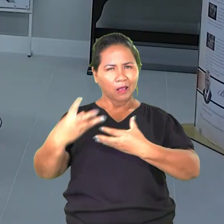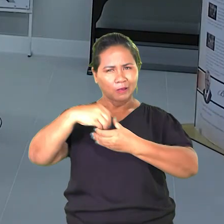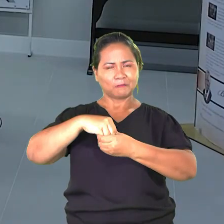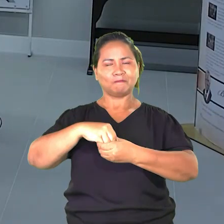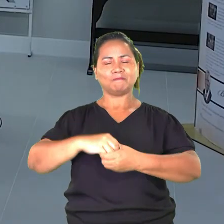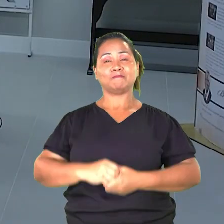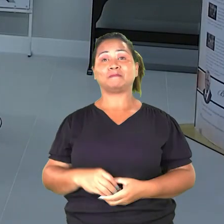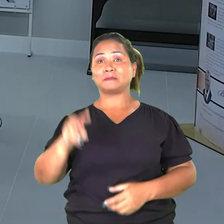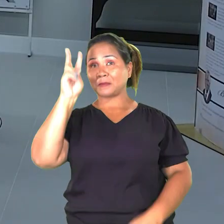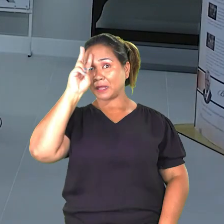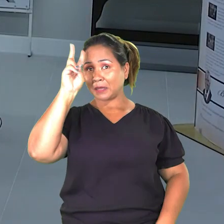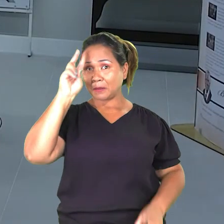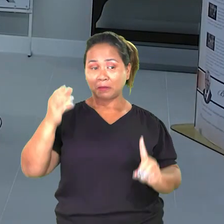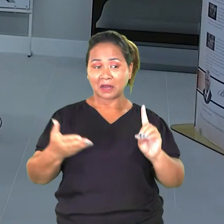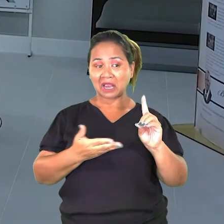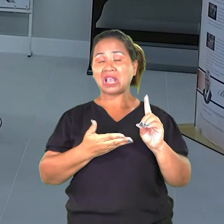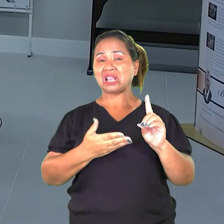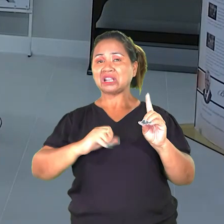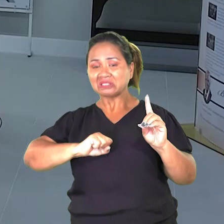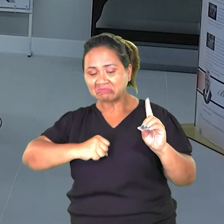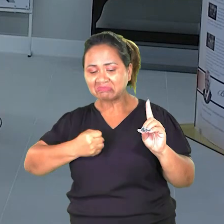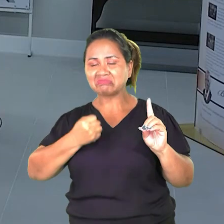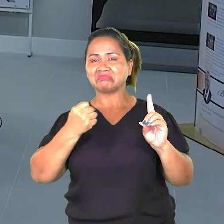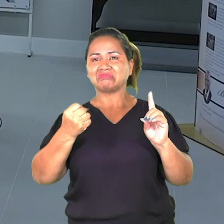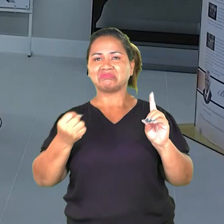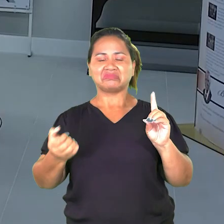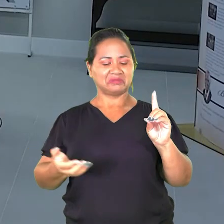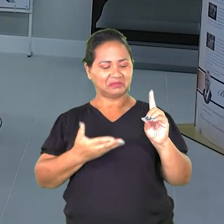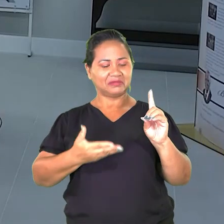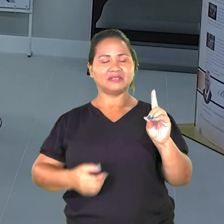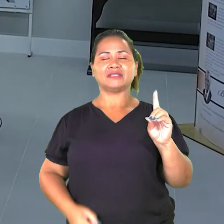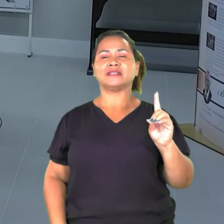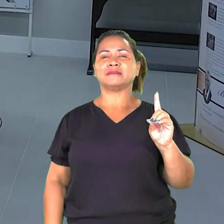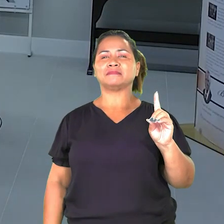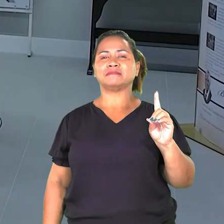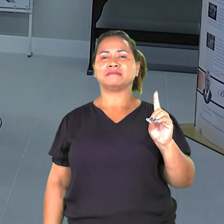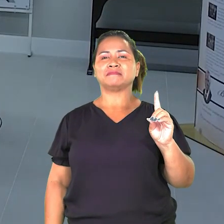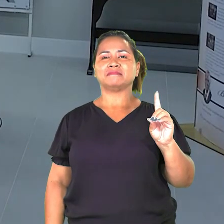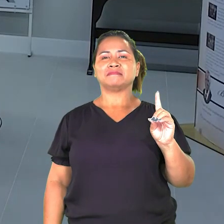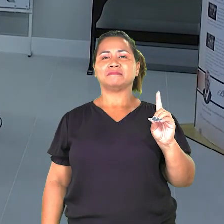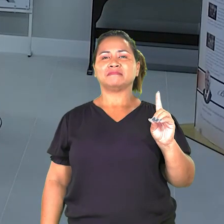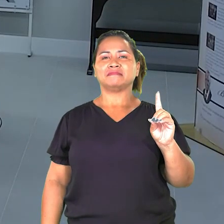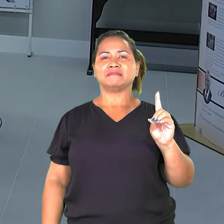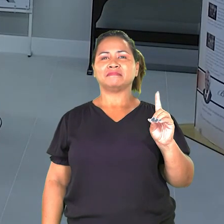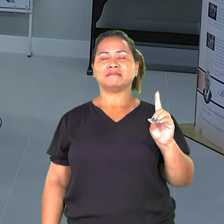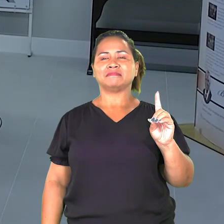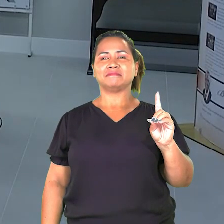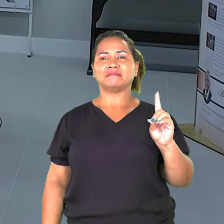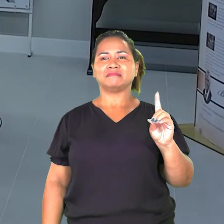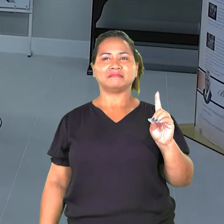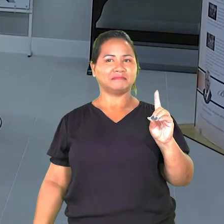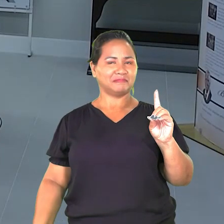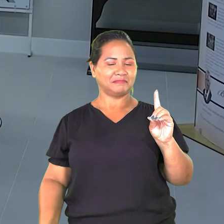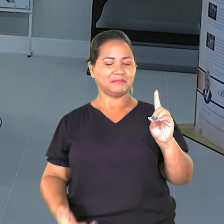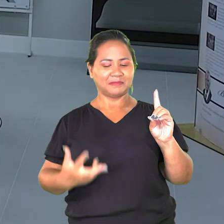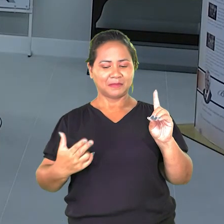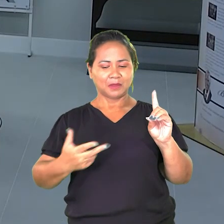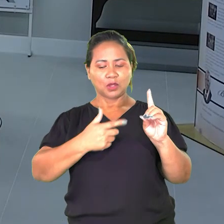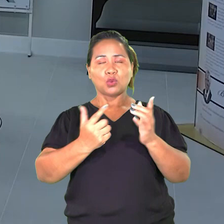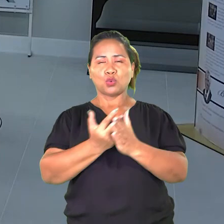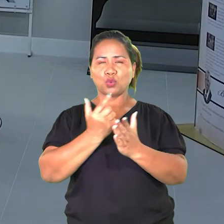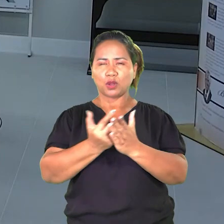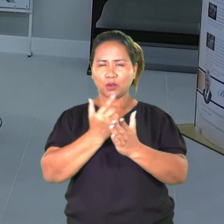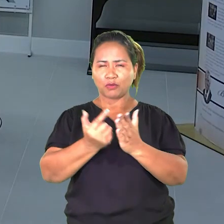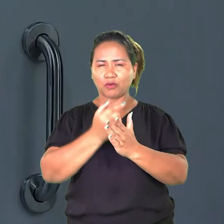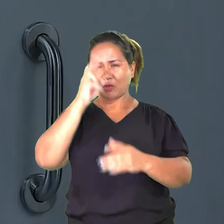Só para relembrar a destreza de Paulo Bonfim como sonetista, não é? Esse que eu considero irmão